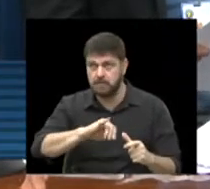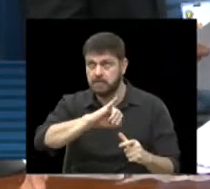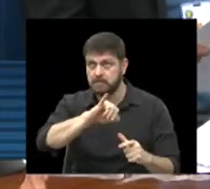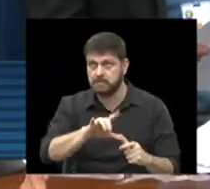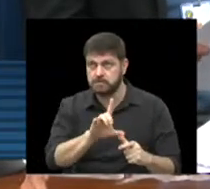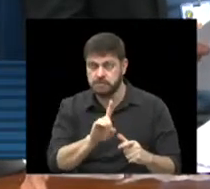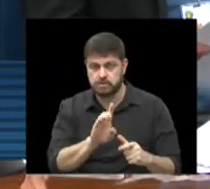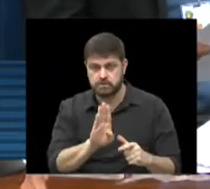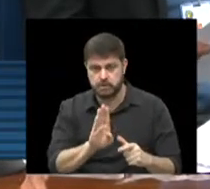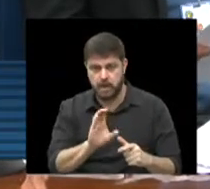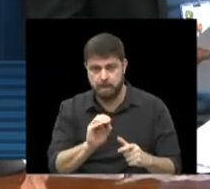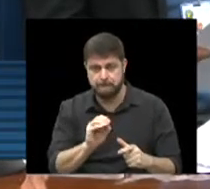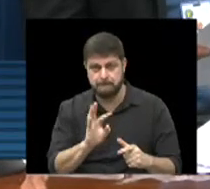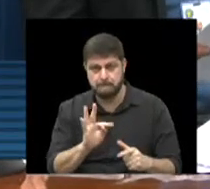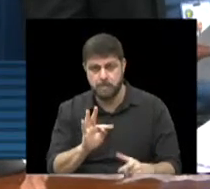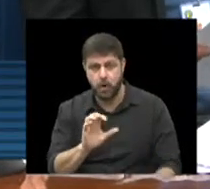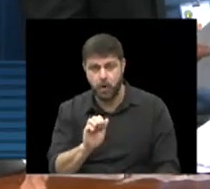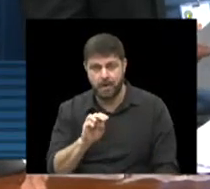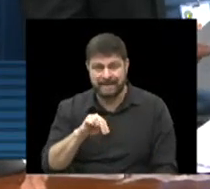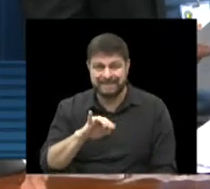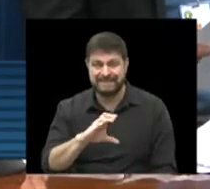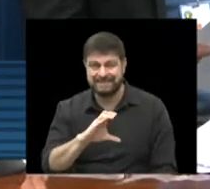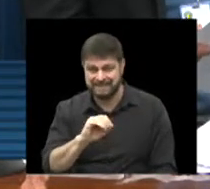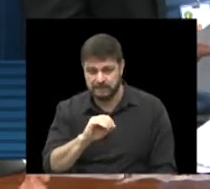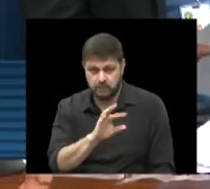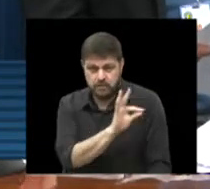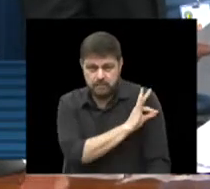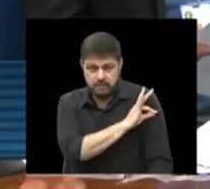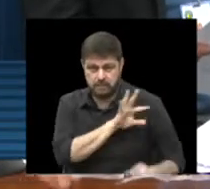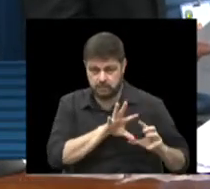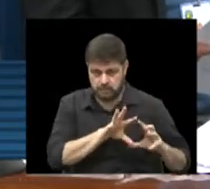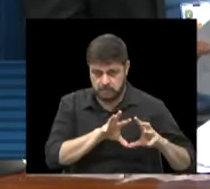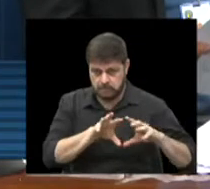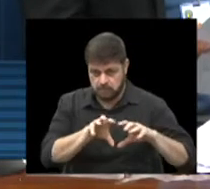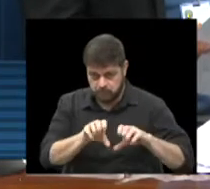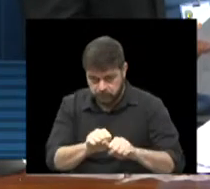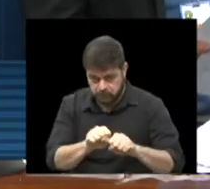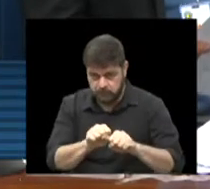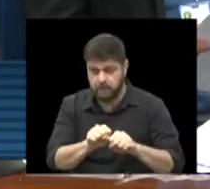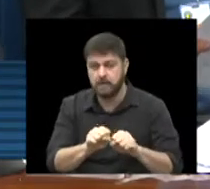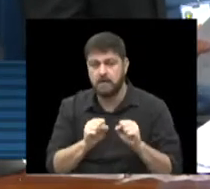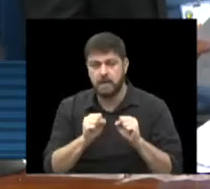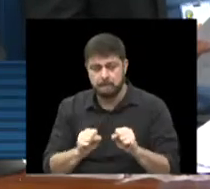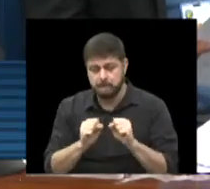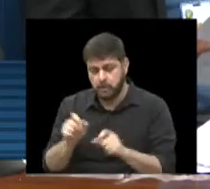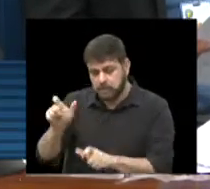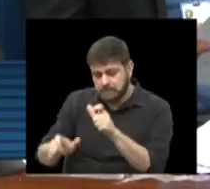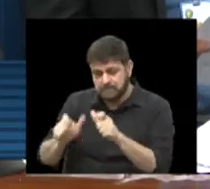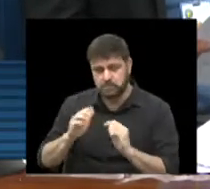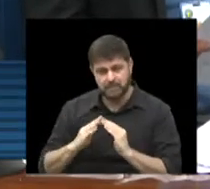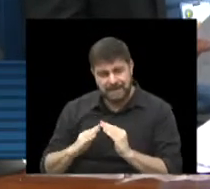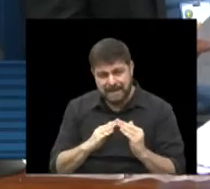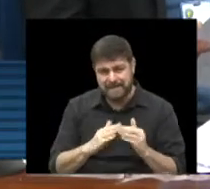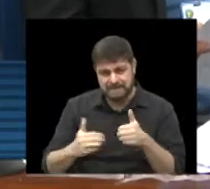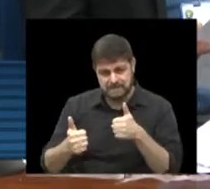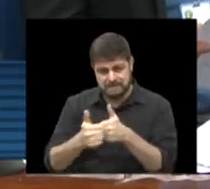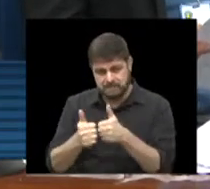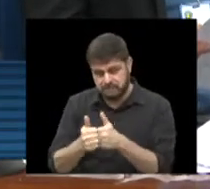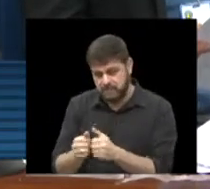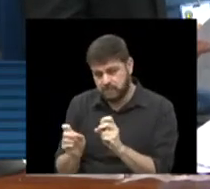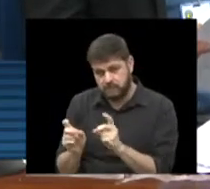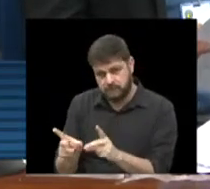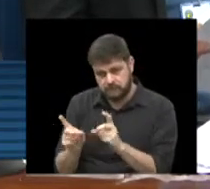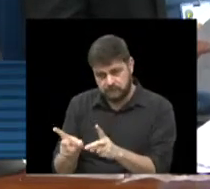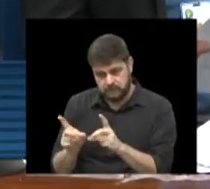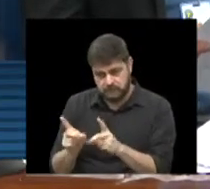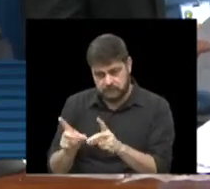89/2000, 1º de dezembro de 2014, que desincorpora da classe de bens públicos de uso comum do povo, transfere para a classe de bens